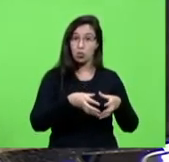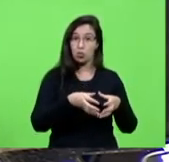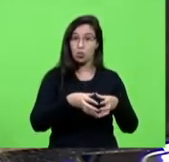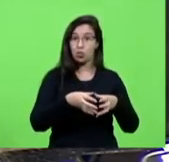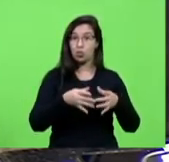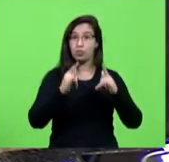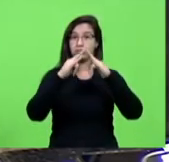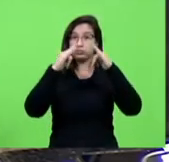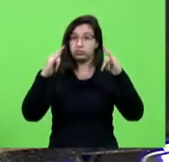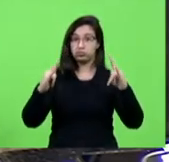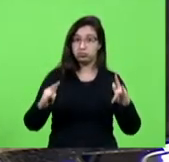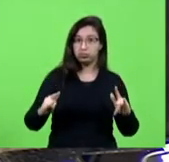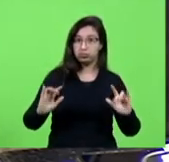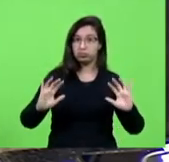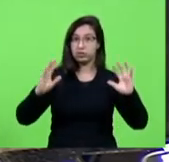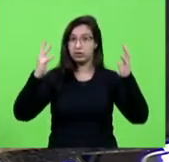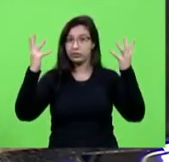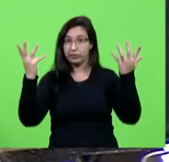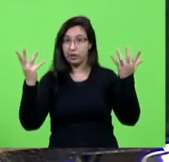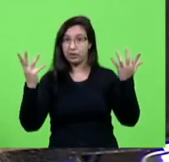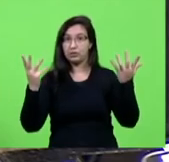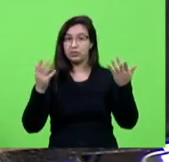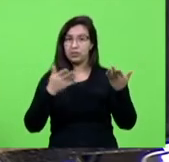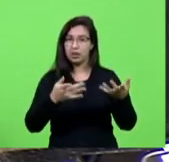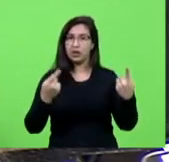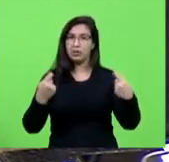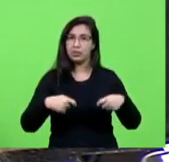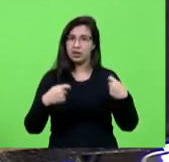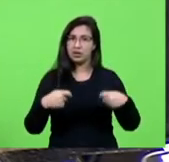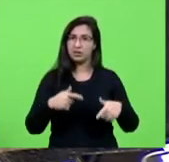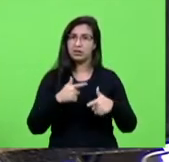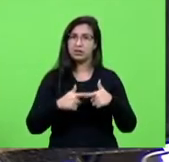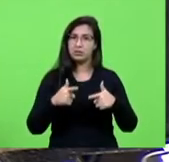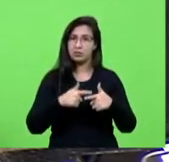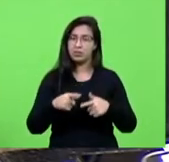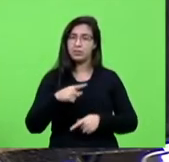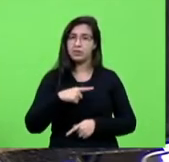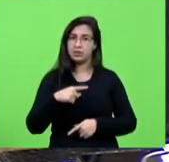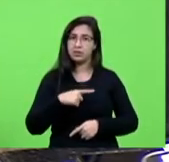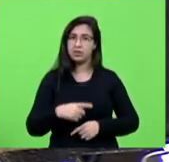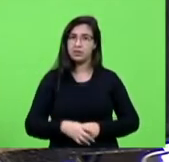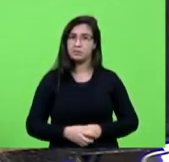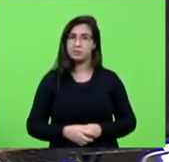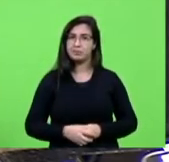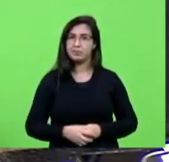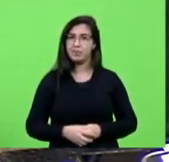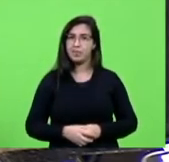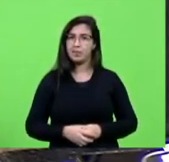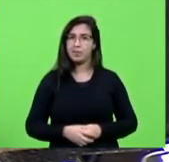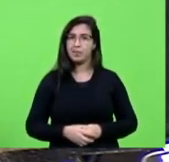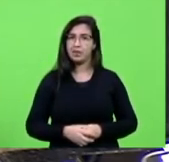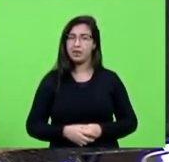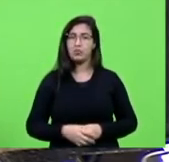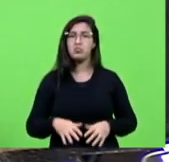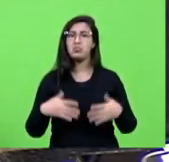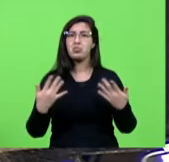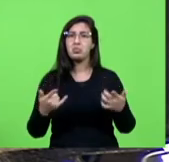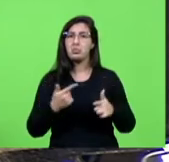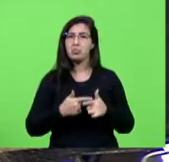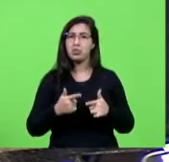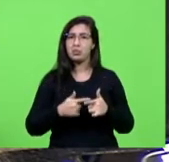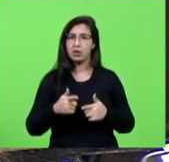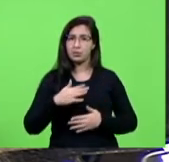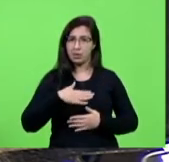passando necessidade. Eu quero saber qual é a do governador Moisés. Se é o problema é com